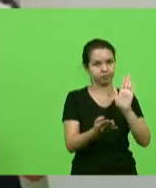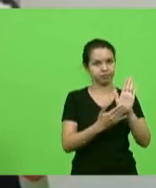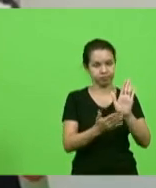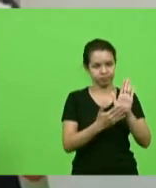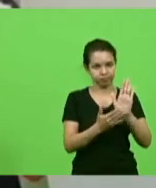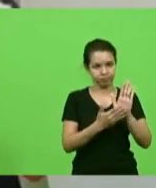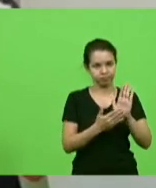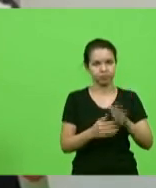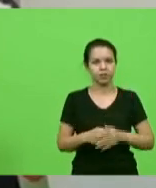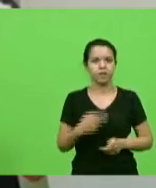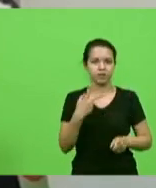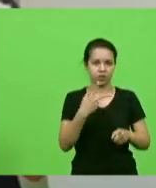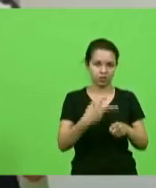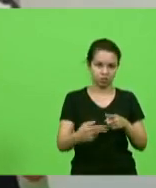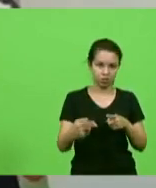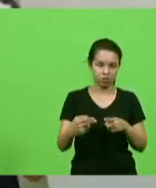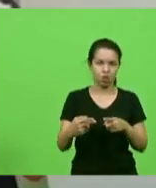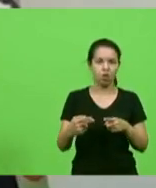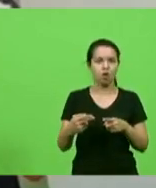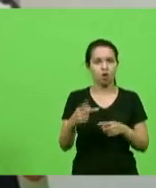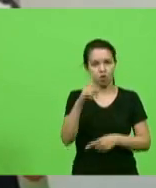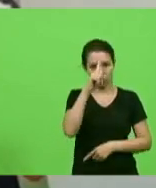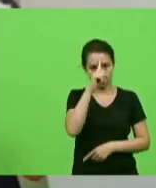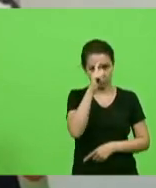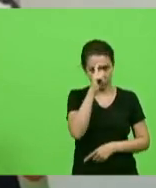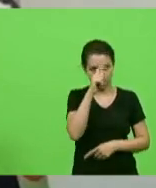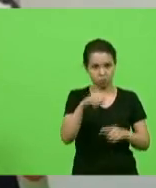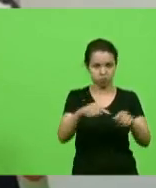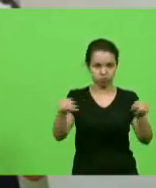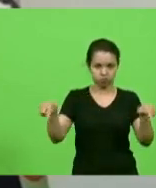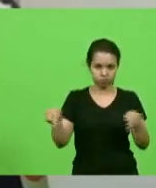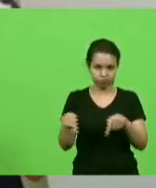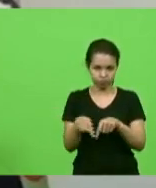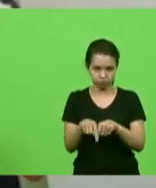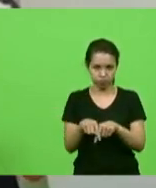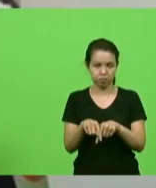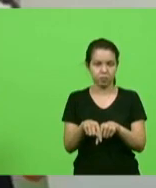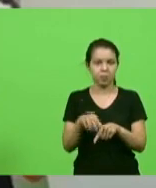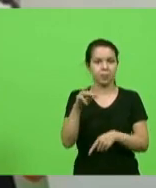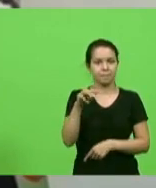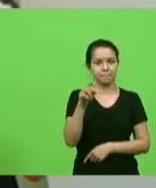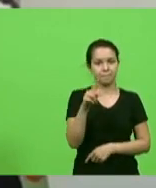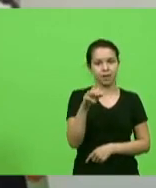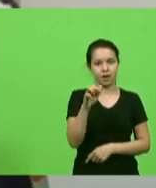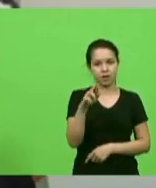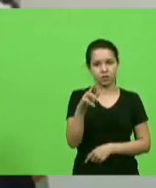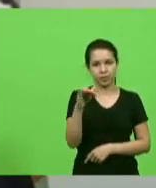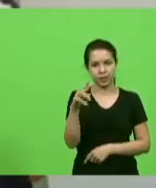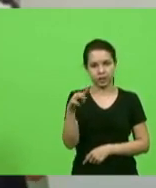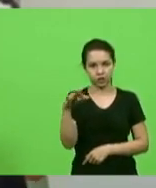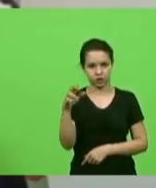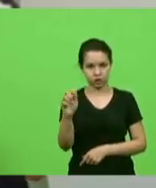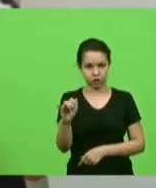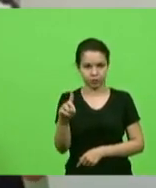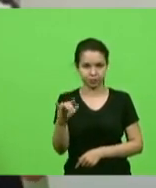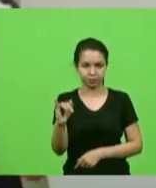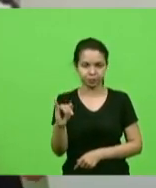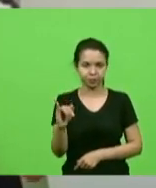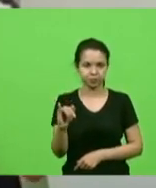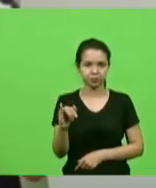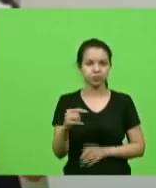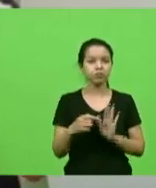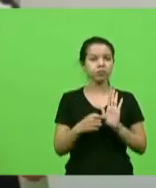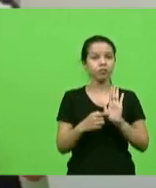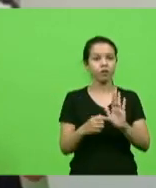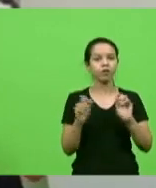e então declarou O Vencedor hospital psiquiatra matraga alegaram os acusadores acusação de que